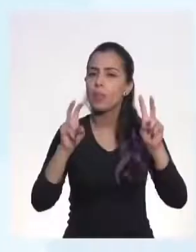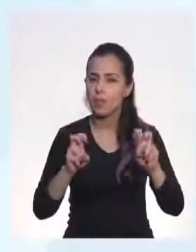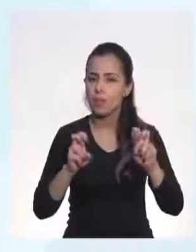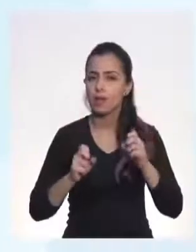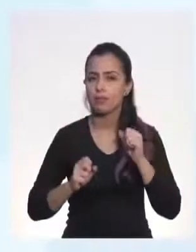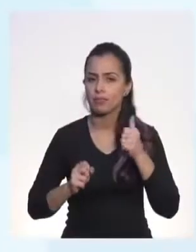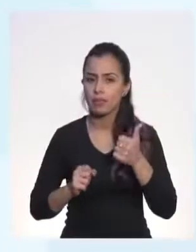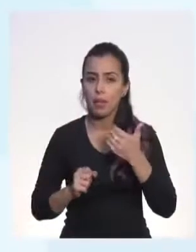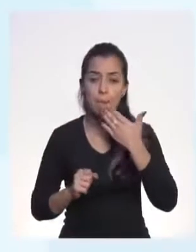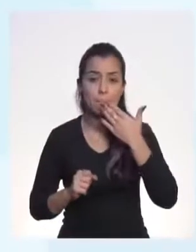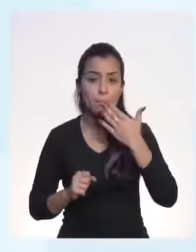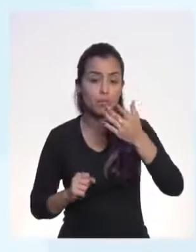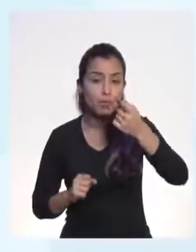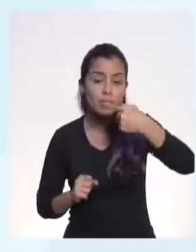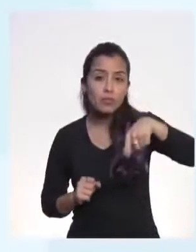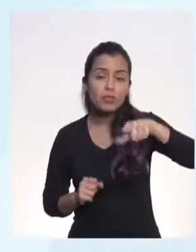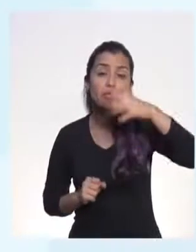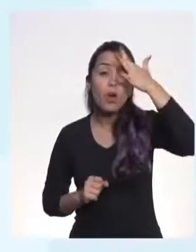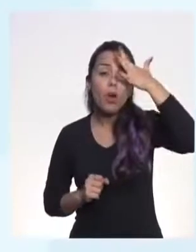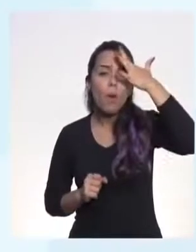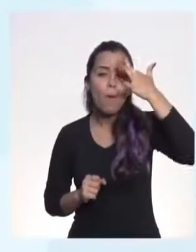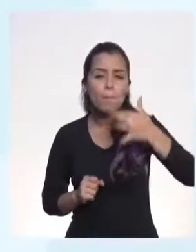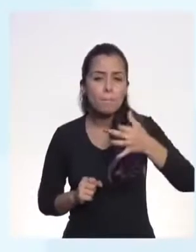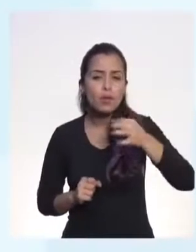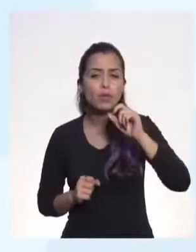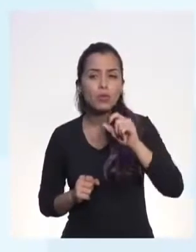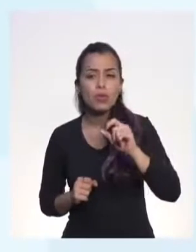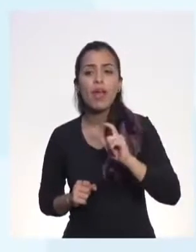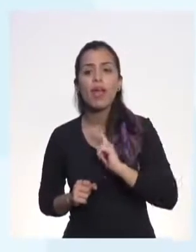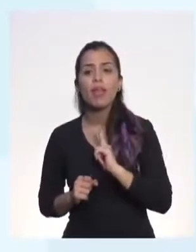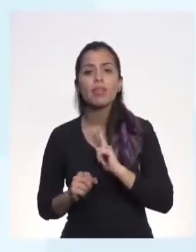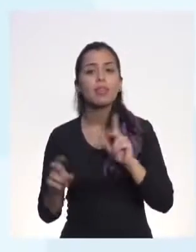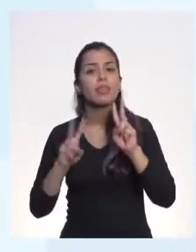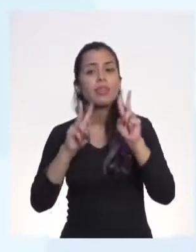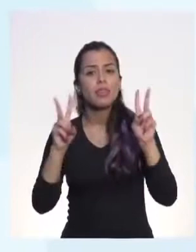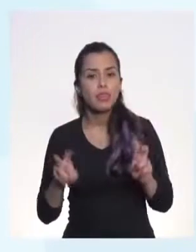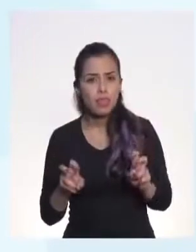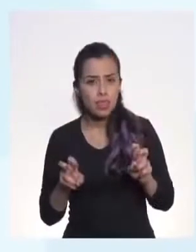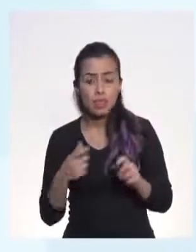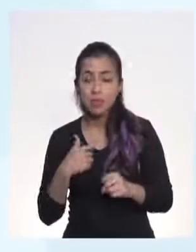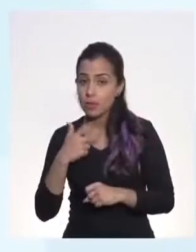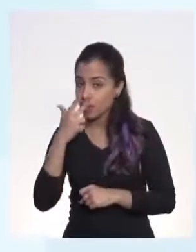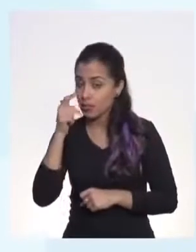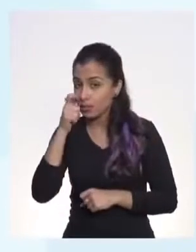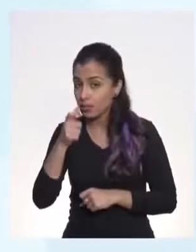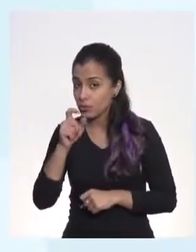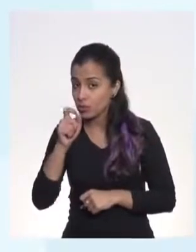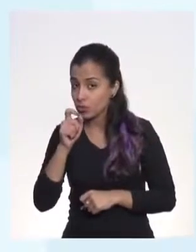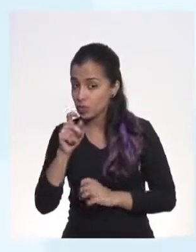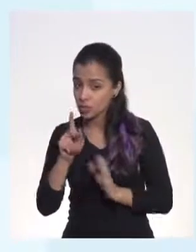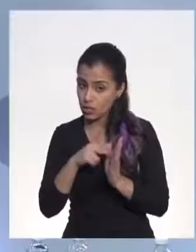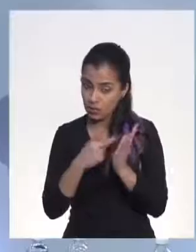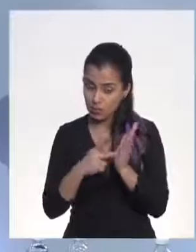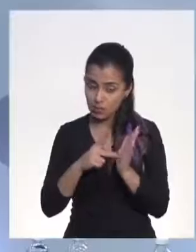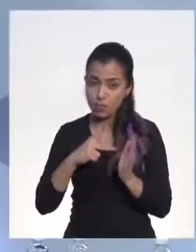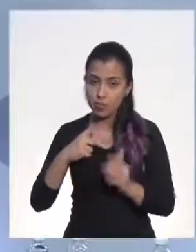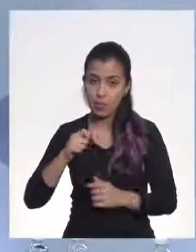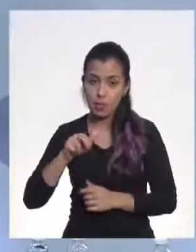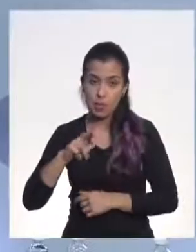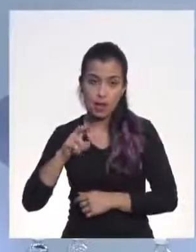vou pedir para vocês tentar entender que ele vai trabalhar um tema e o que eu acho interessante é que o poeta parnasiano